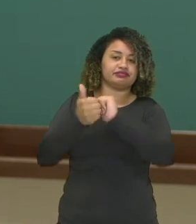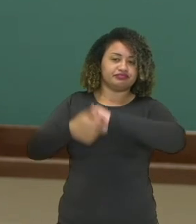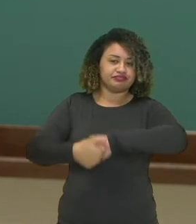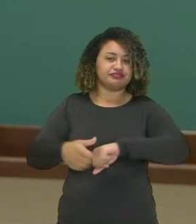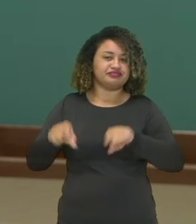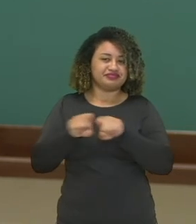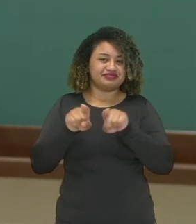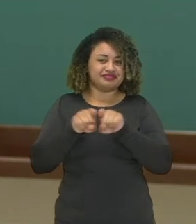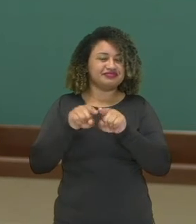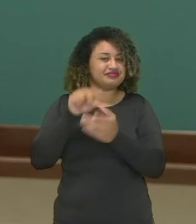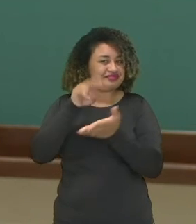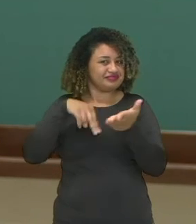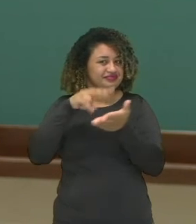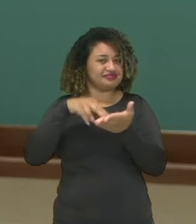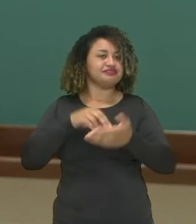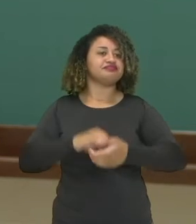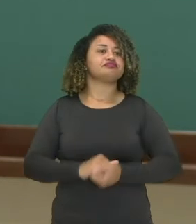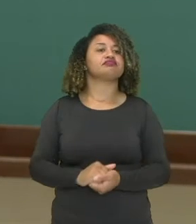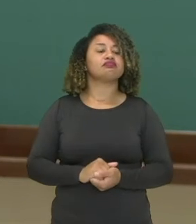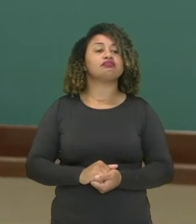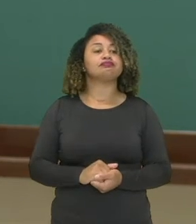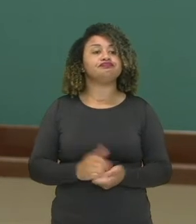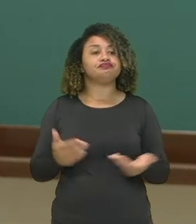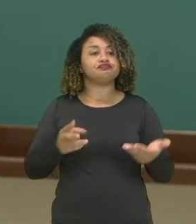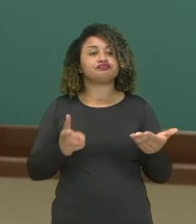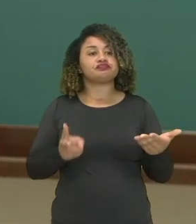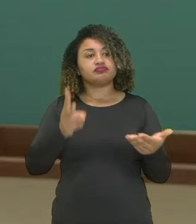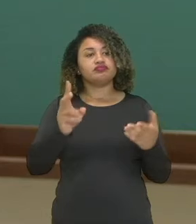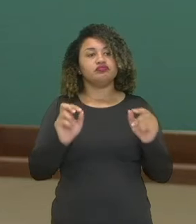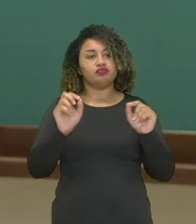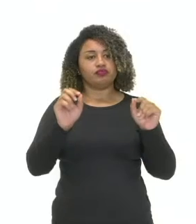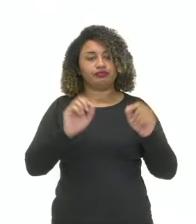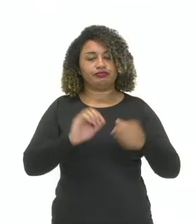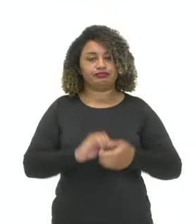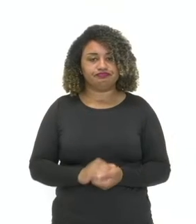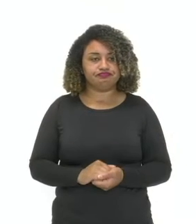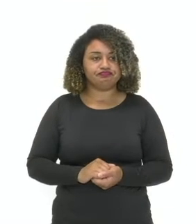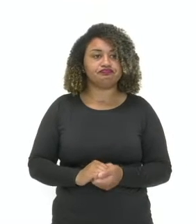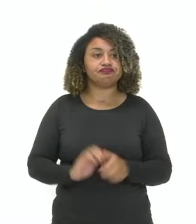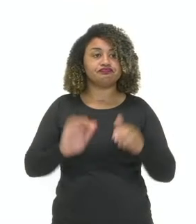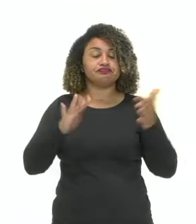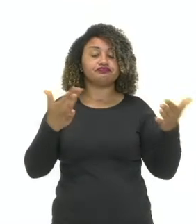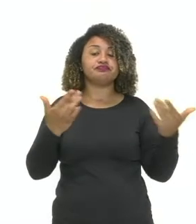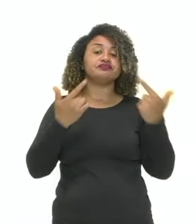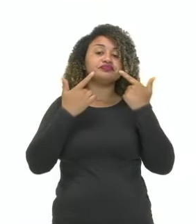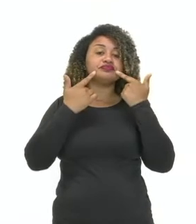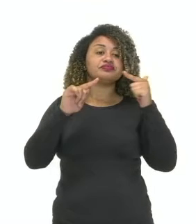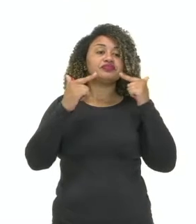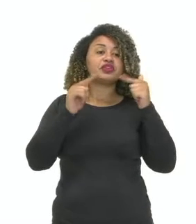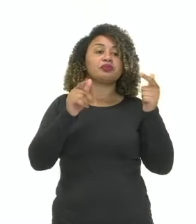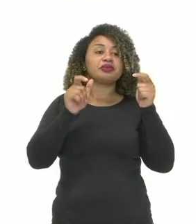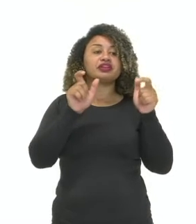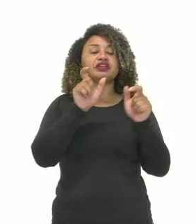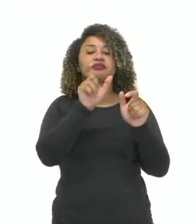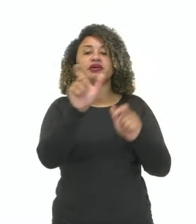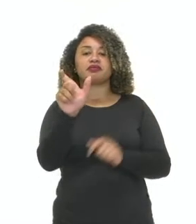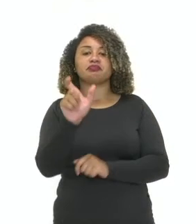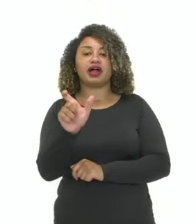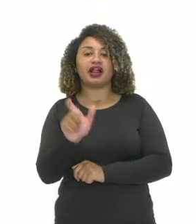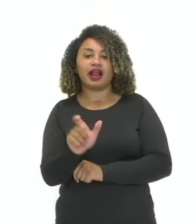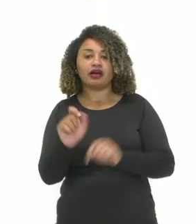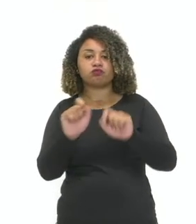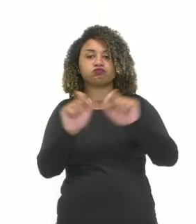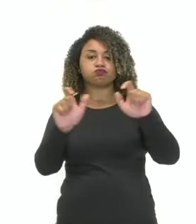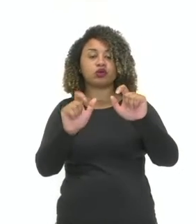De acuerdo? Vamos a seguir. Analizando la lengua, atención en las palabras destacadas que